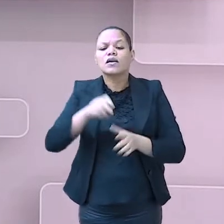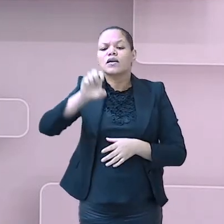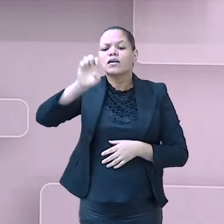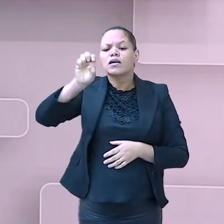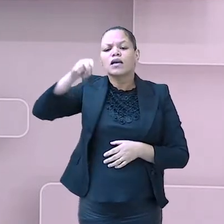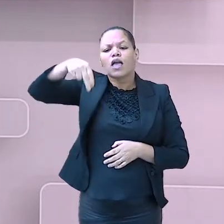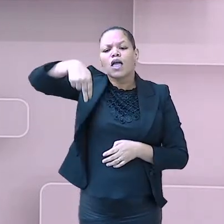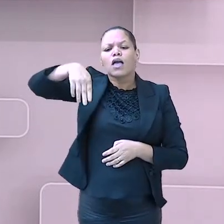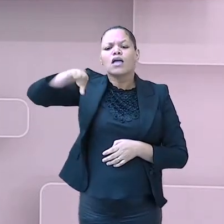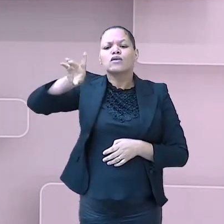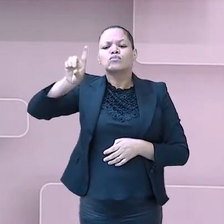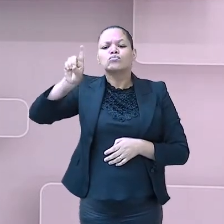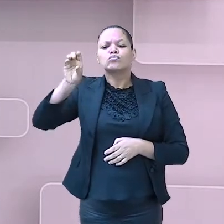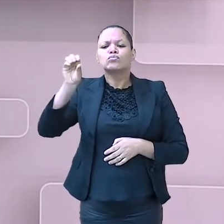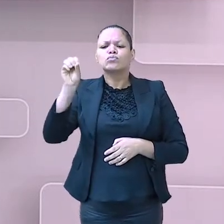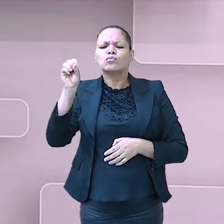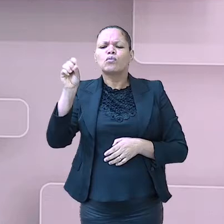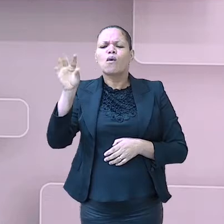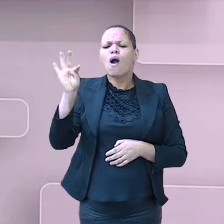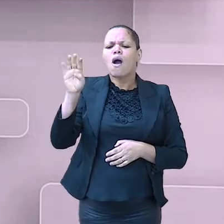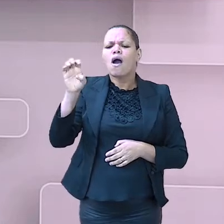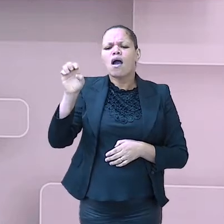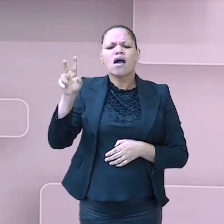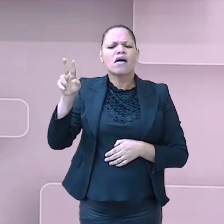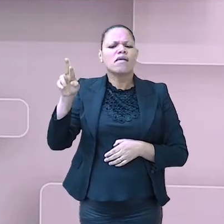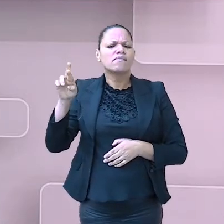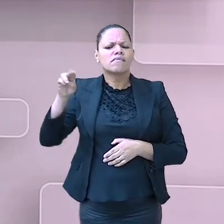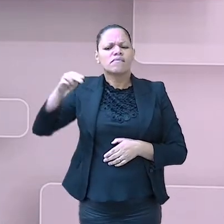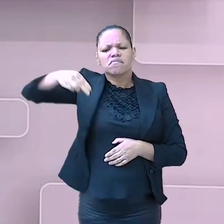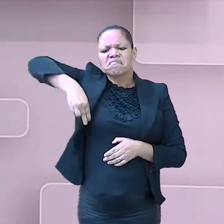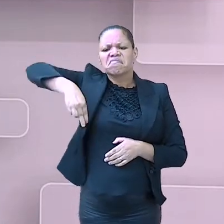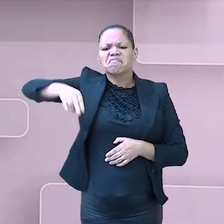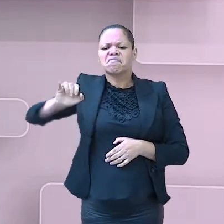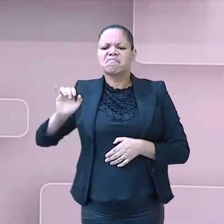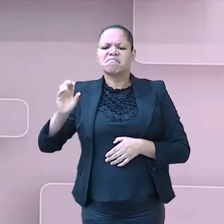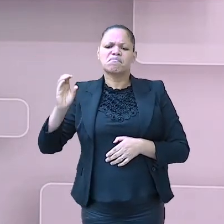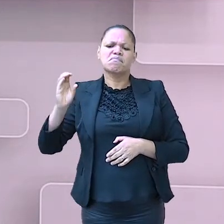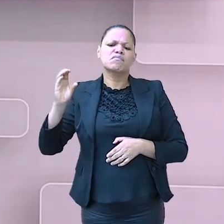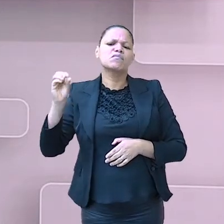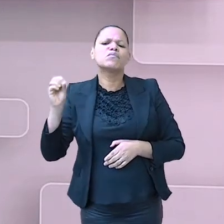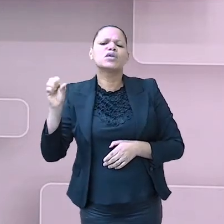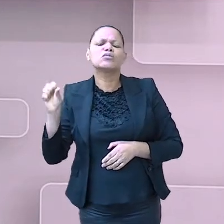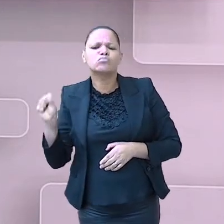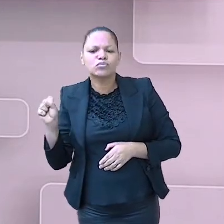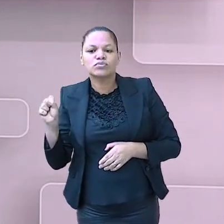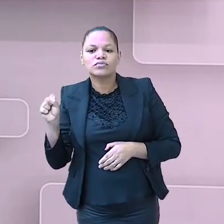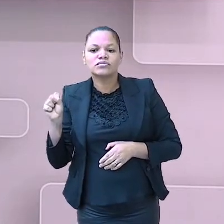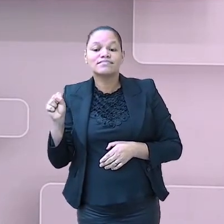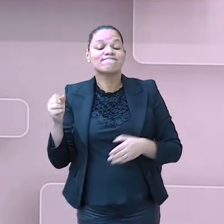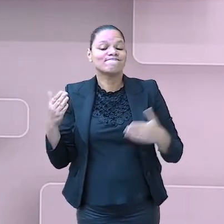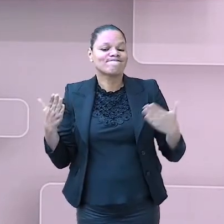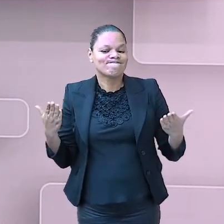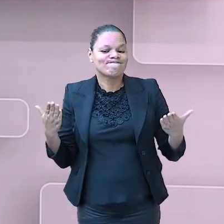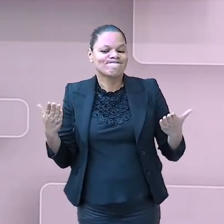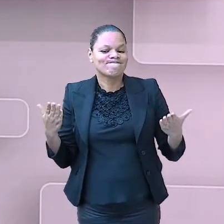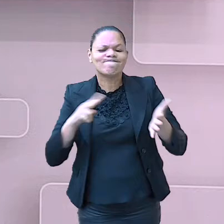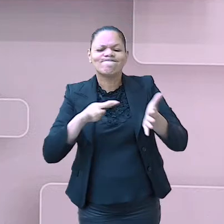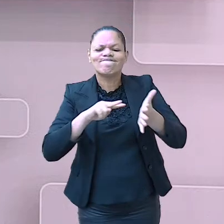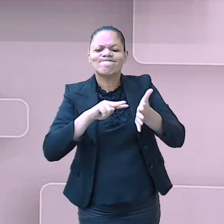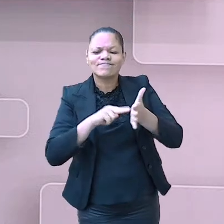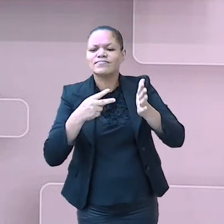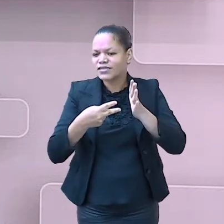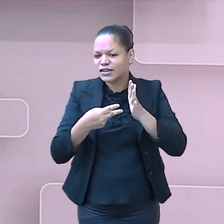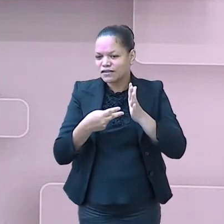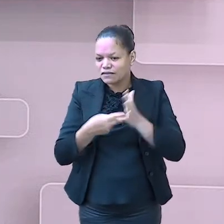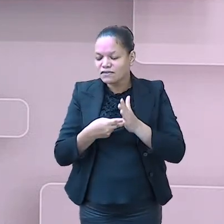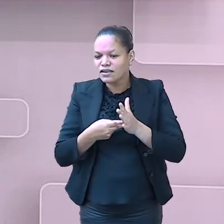independentemente do ambiente, o ambiente pode estar frio, elas mantêm o corpo quente. O ambiente pode